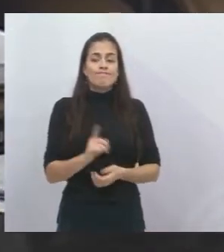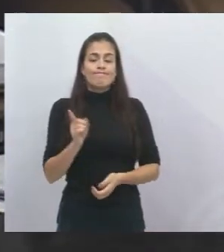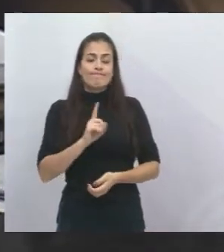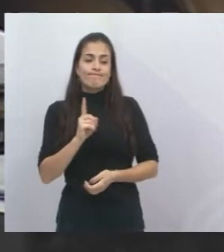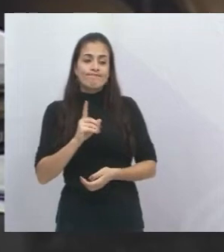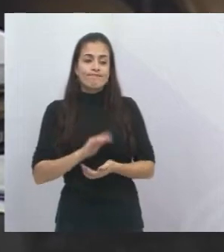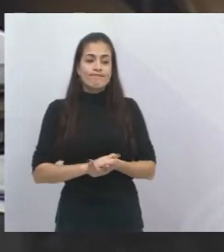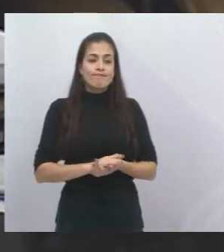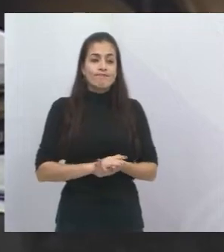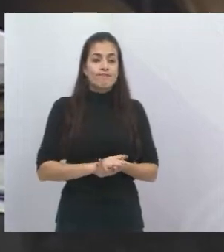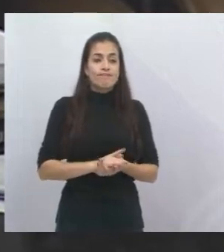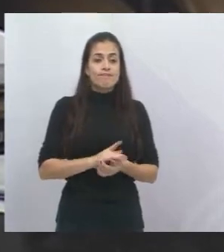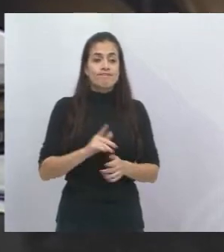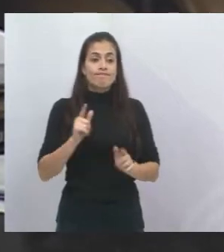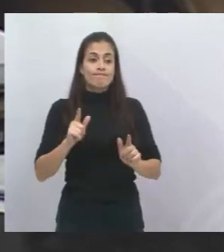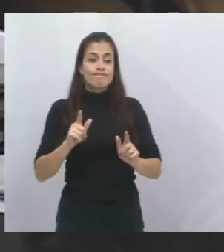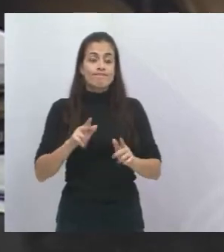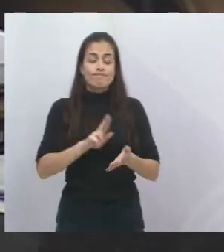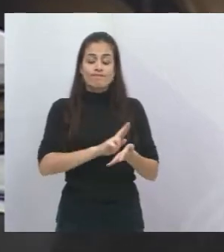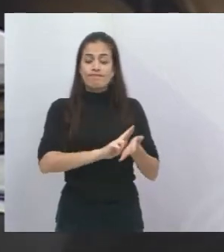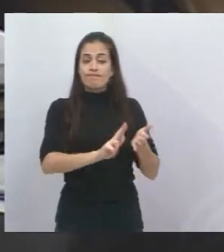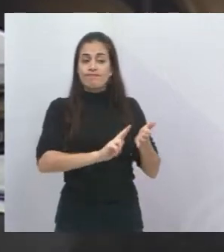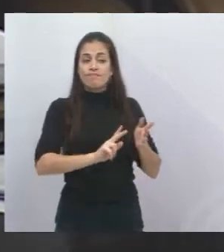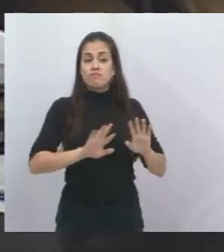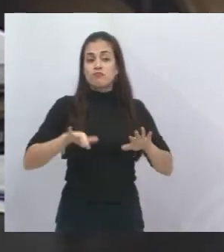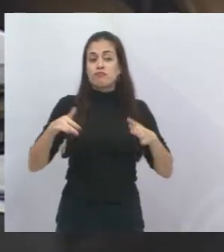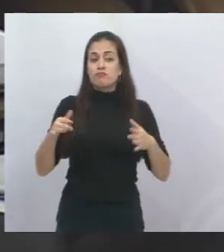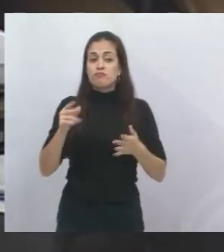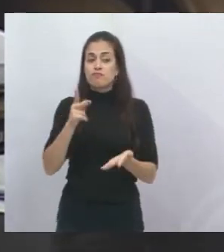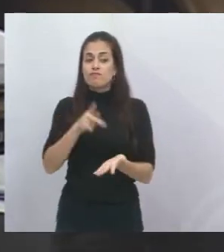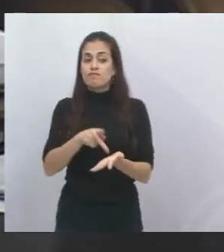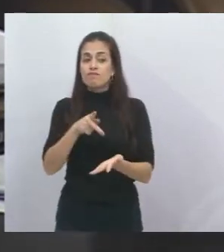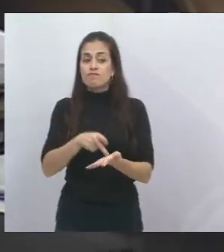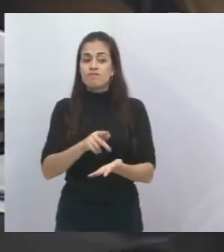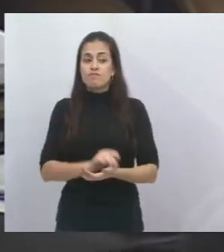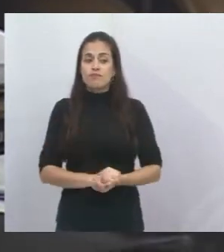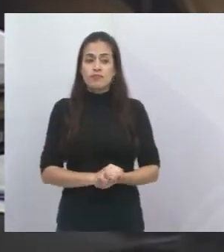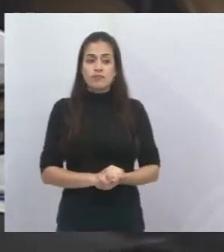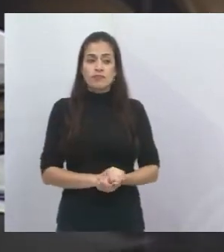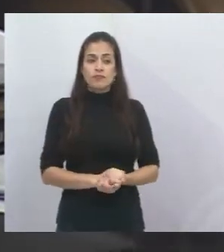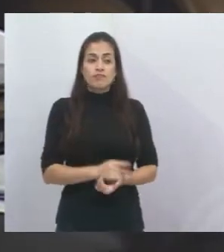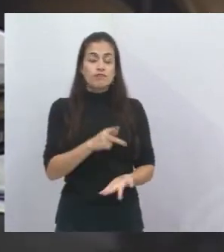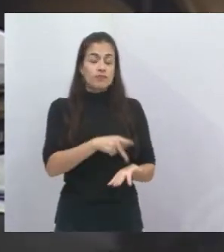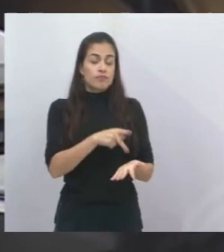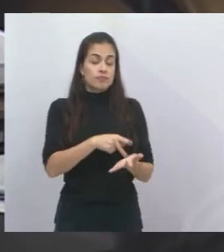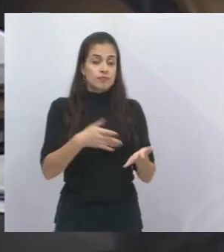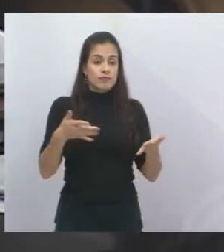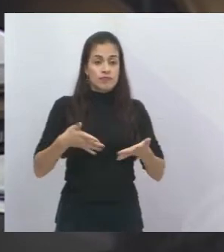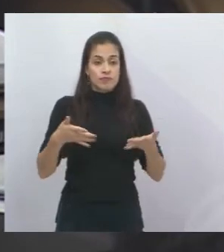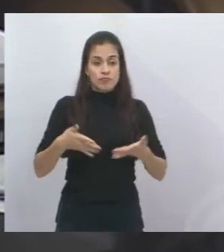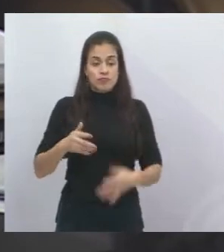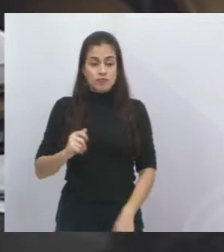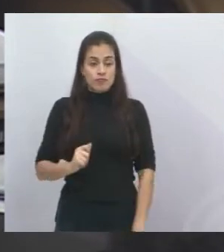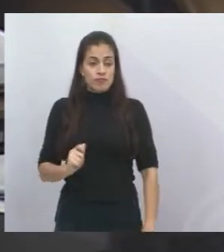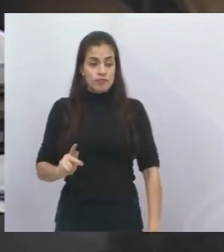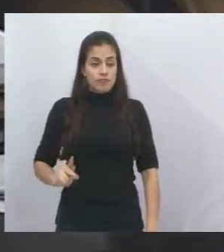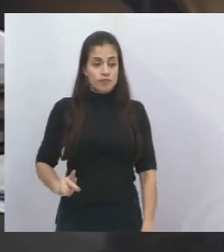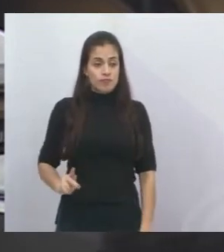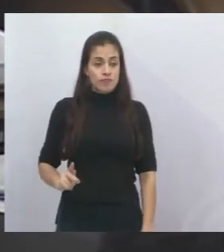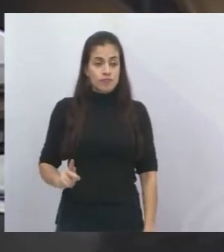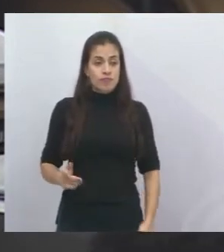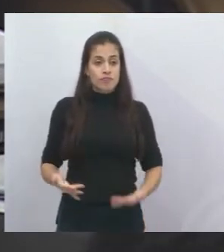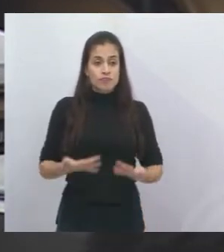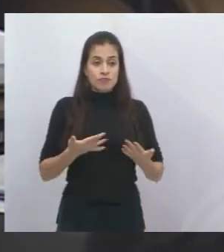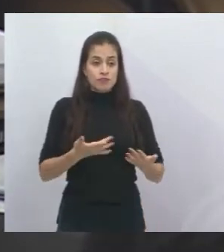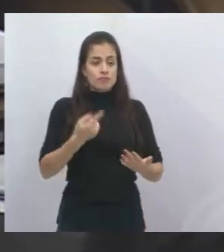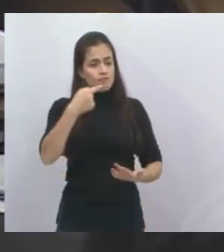do aposentado hoje no nosso país, a realidade hoje das pessoas que são aposentados é essa, não é? Vai na